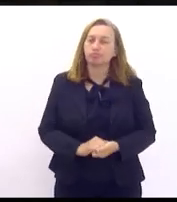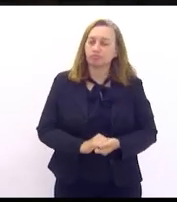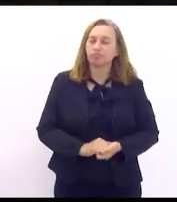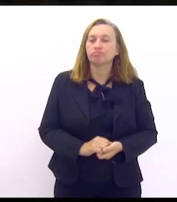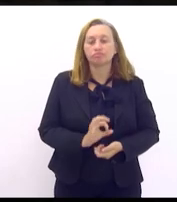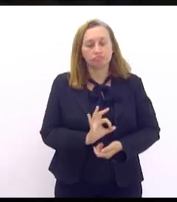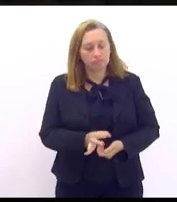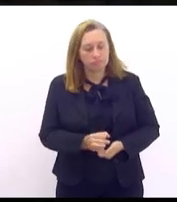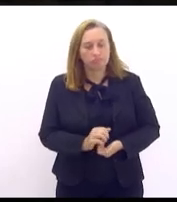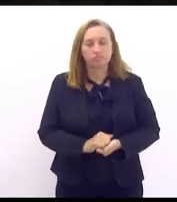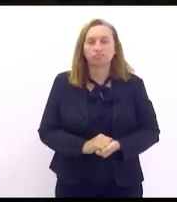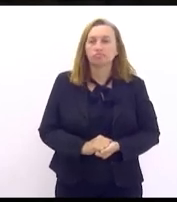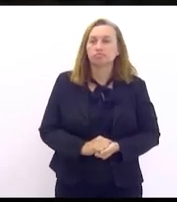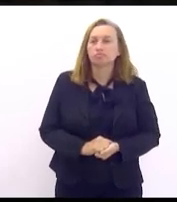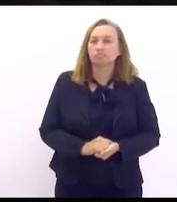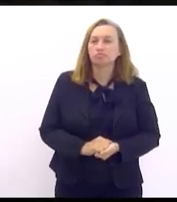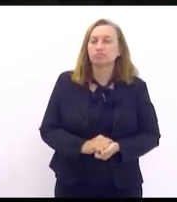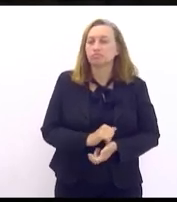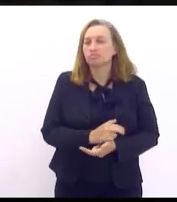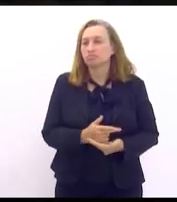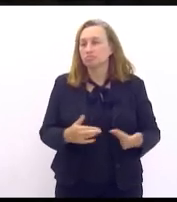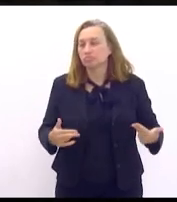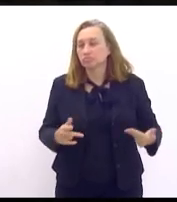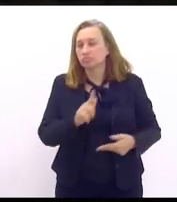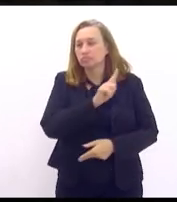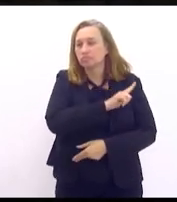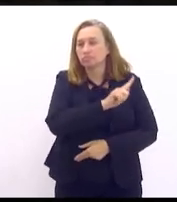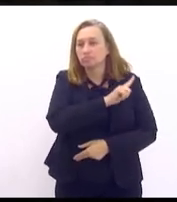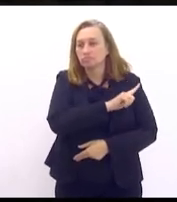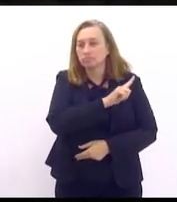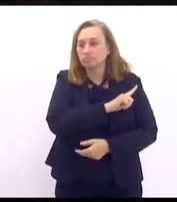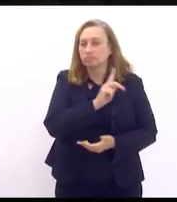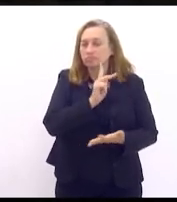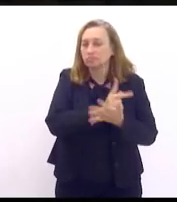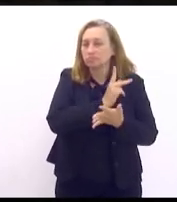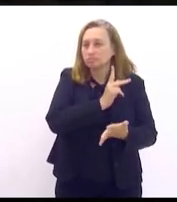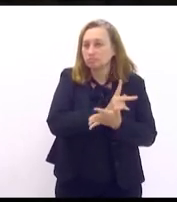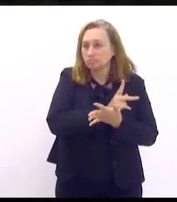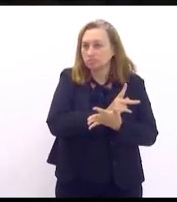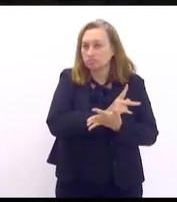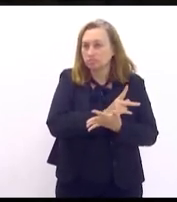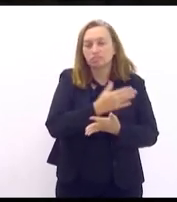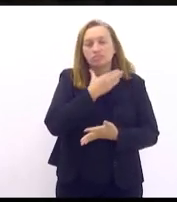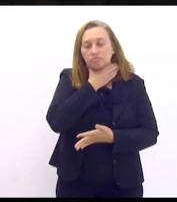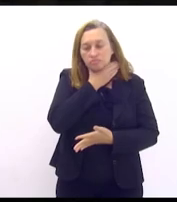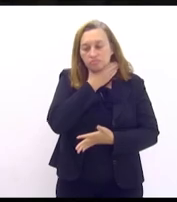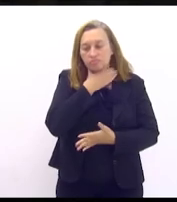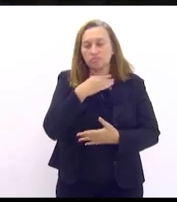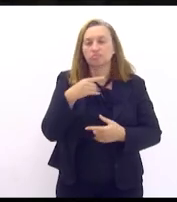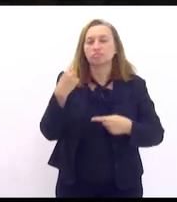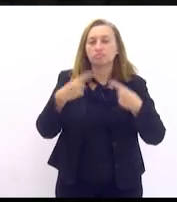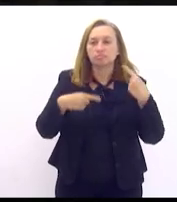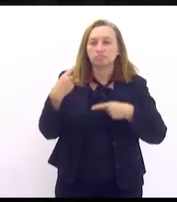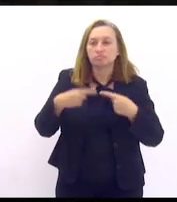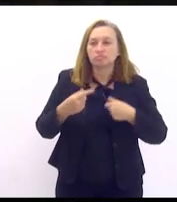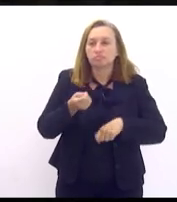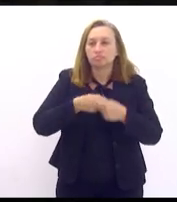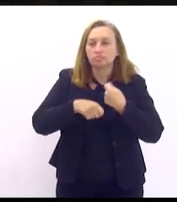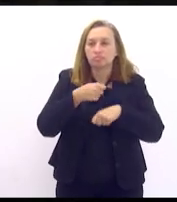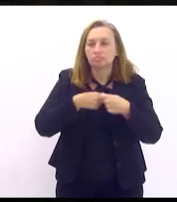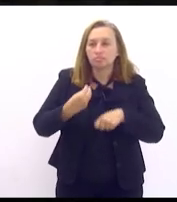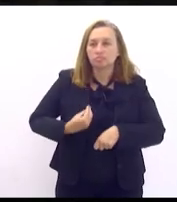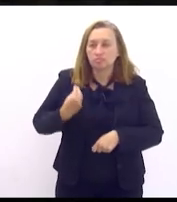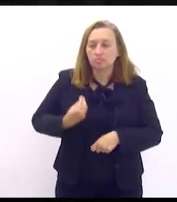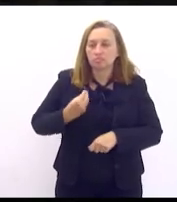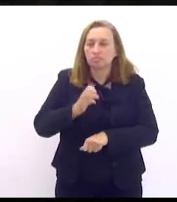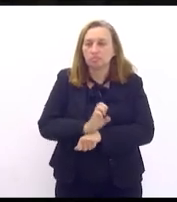claro, fruto de várias gestões irresponsáveis, por várias crises políticas e econômicas que a gente viveu nesse